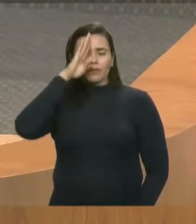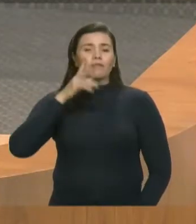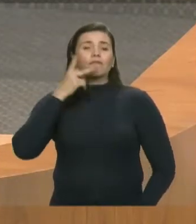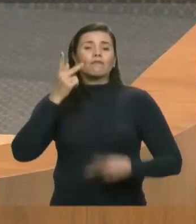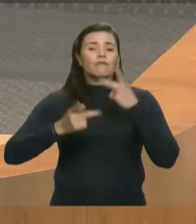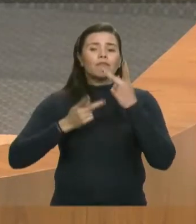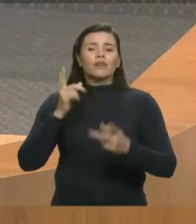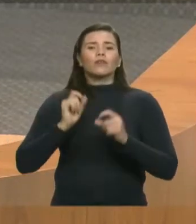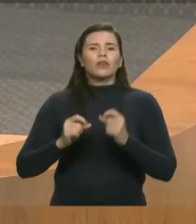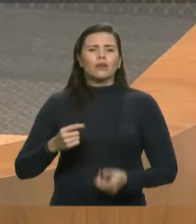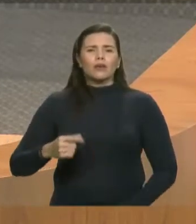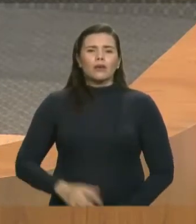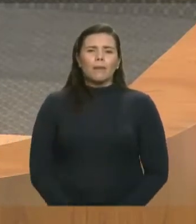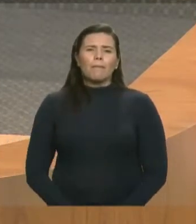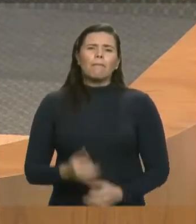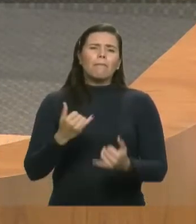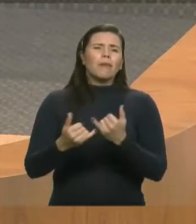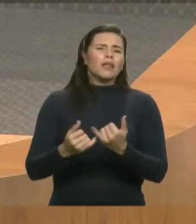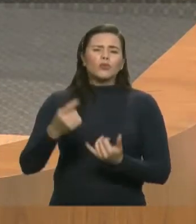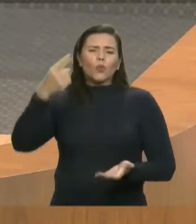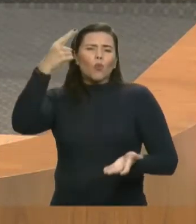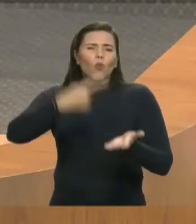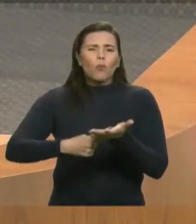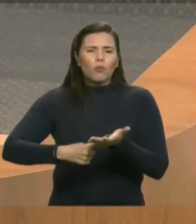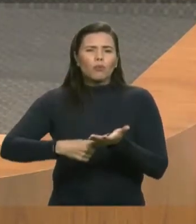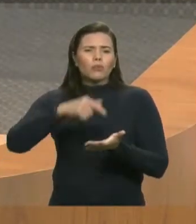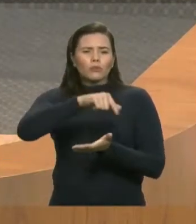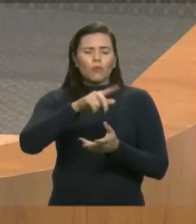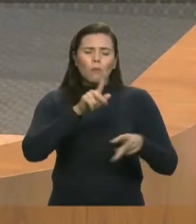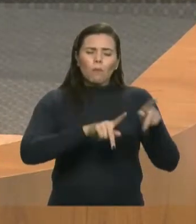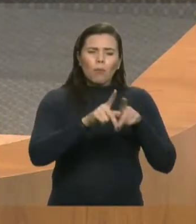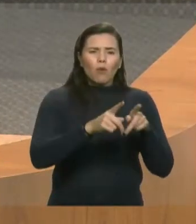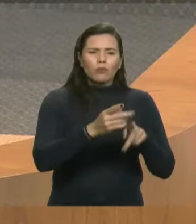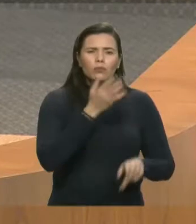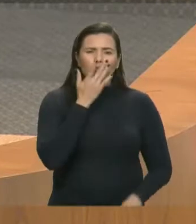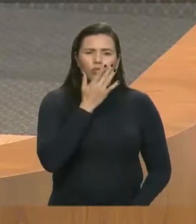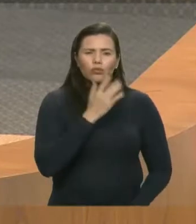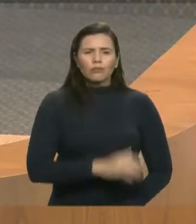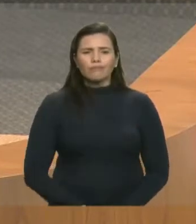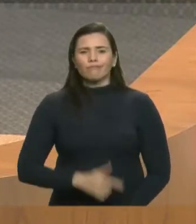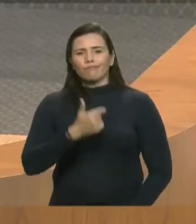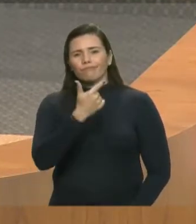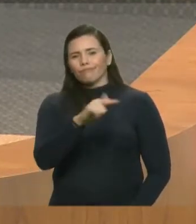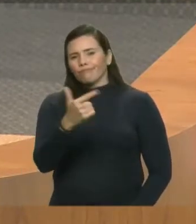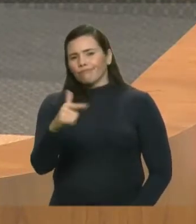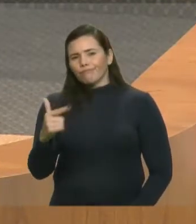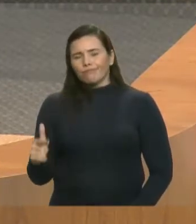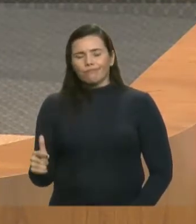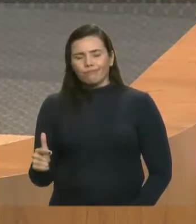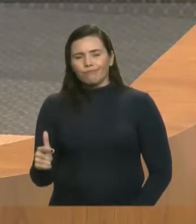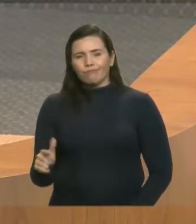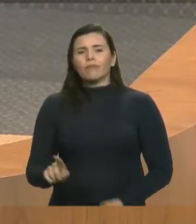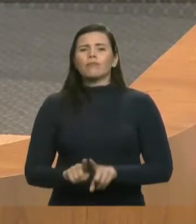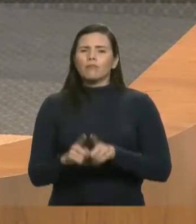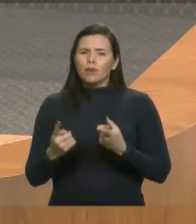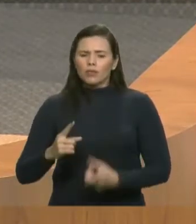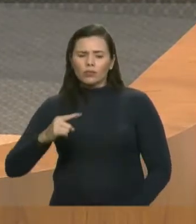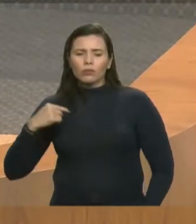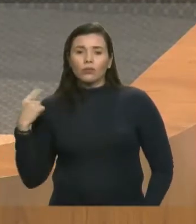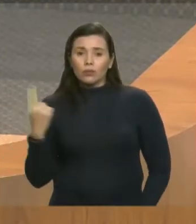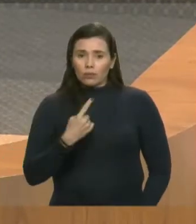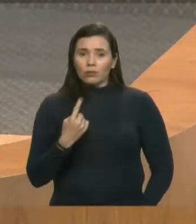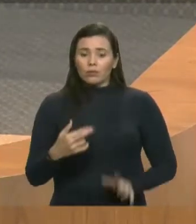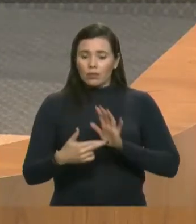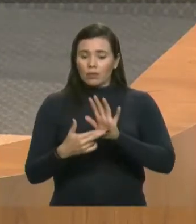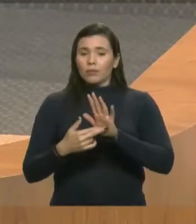tem compromisso nenhum com a população indígena. Mas ainda assim, cabe a nós, como